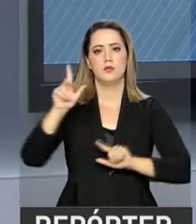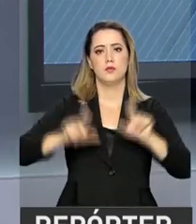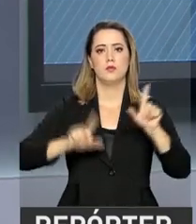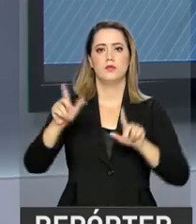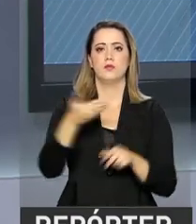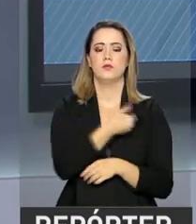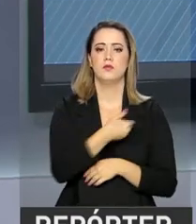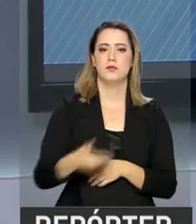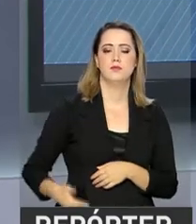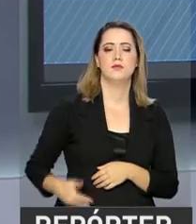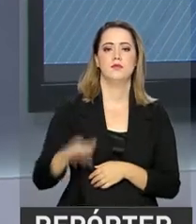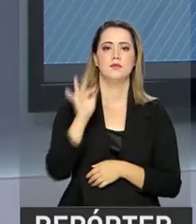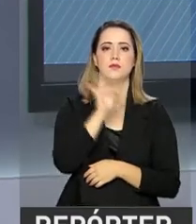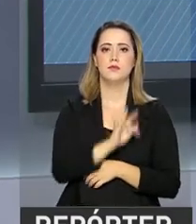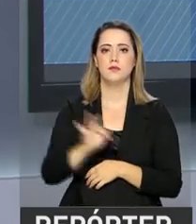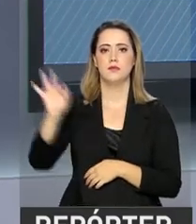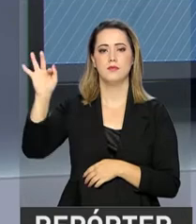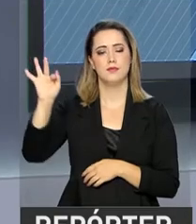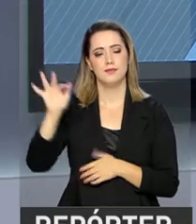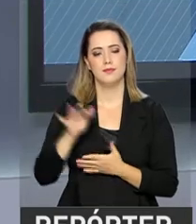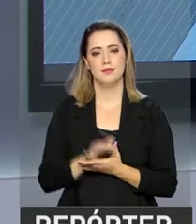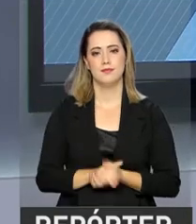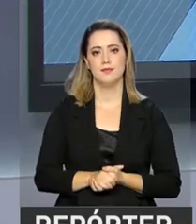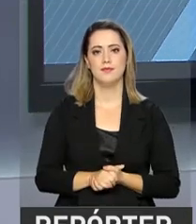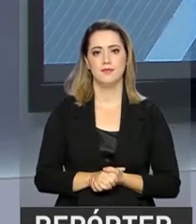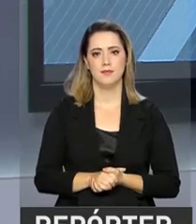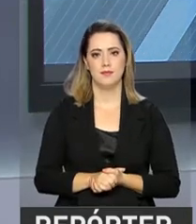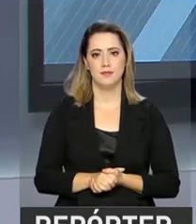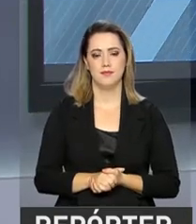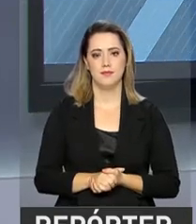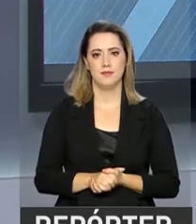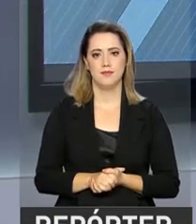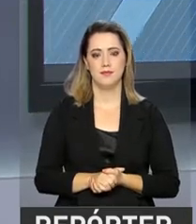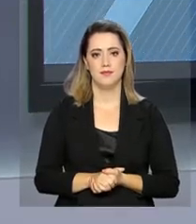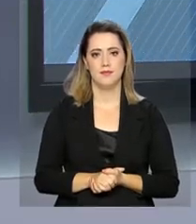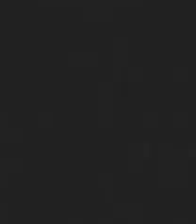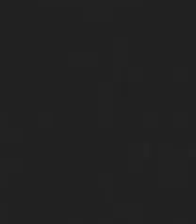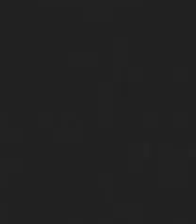e continue com a gente na nbr a tv do governo federal